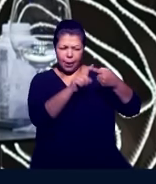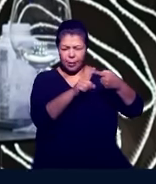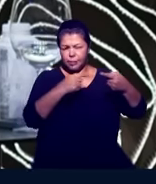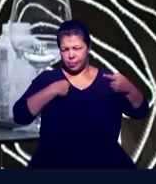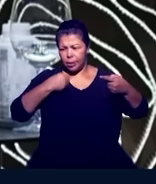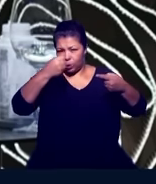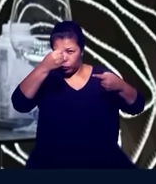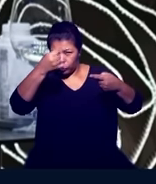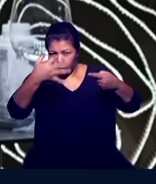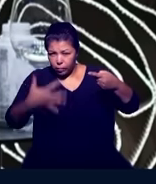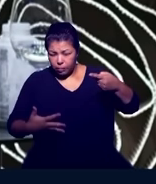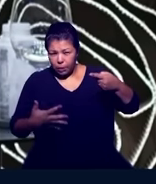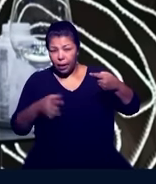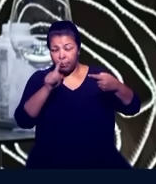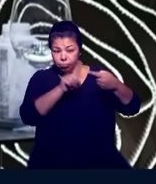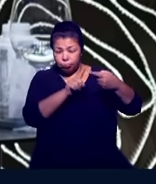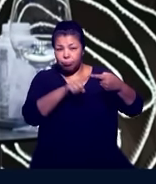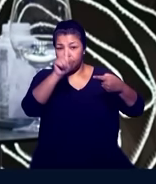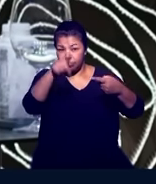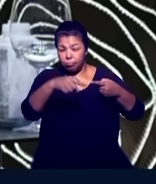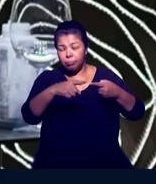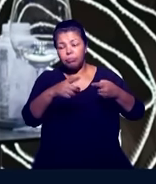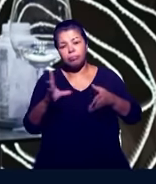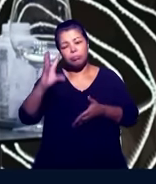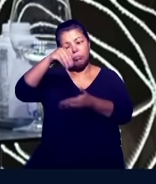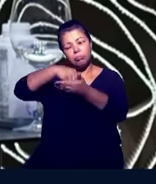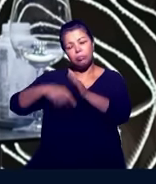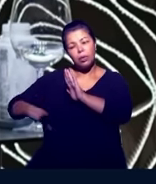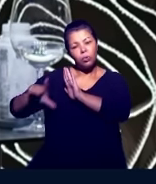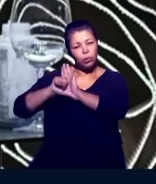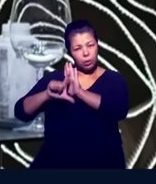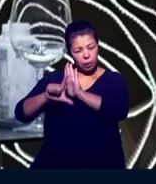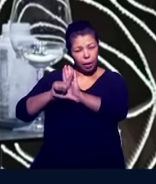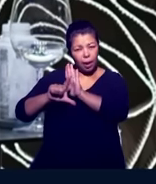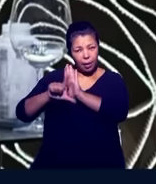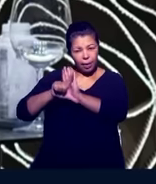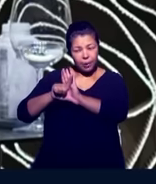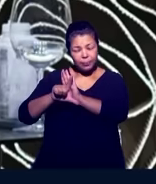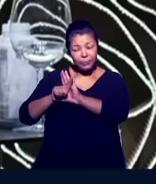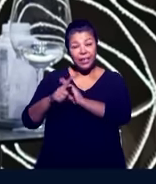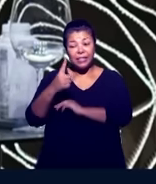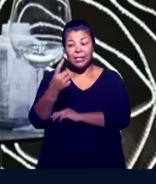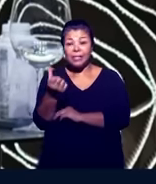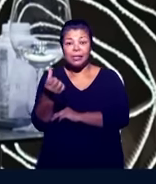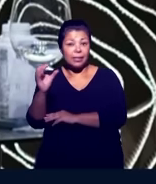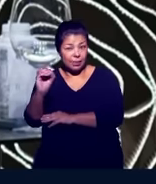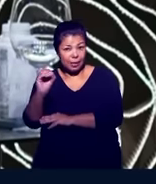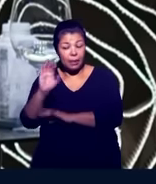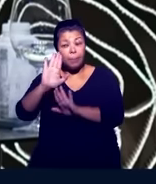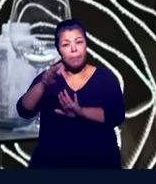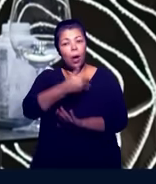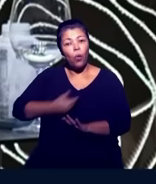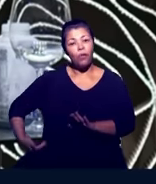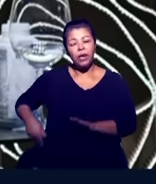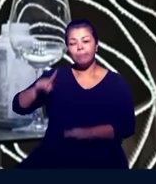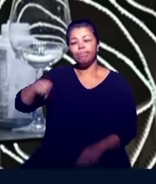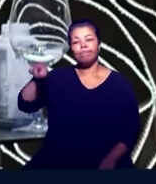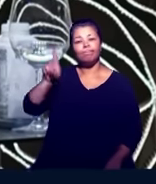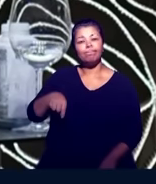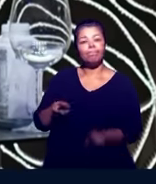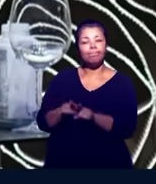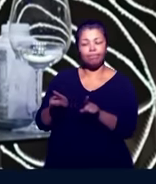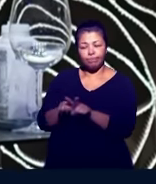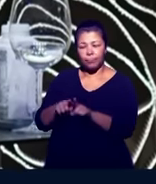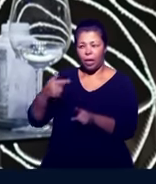incluído na lei complementar 160 uma Emenda que foi vetada pelo governo